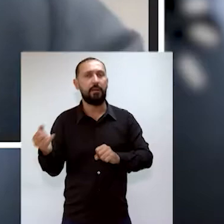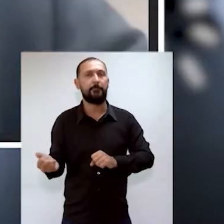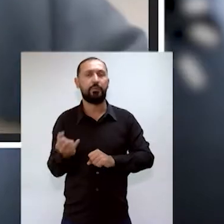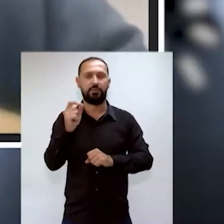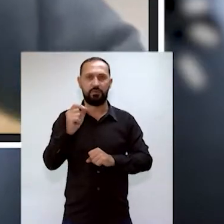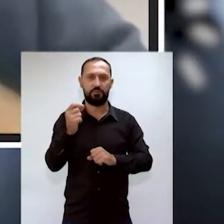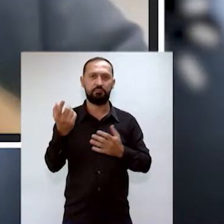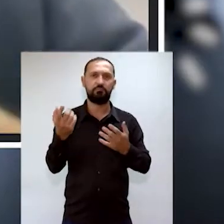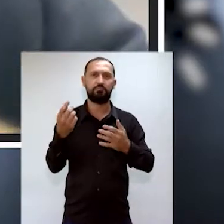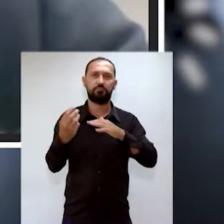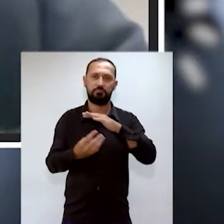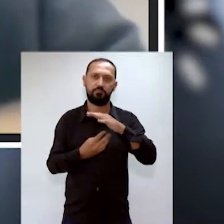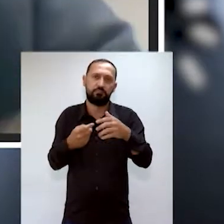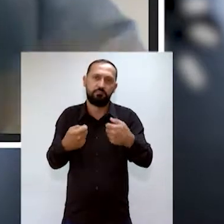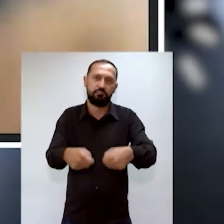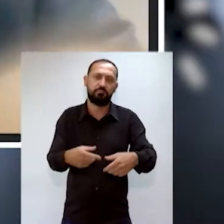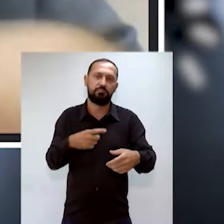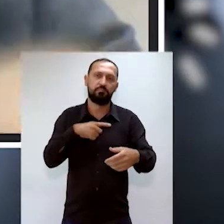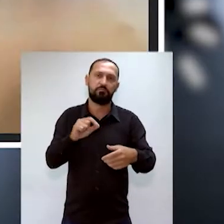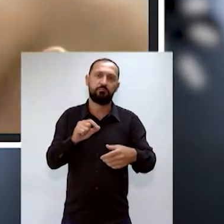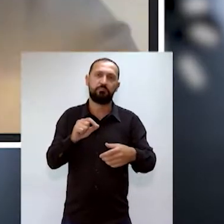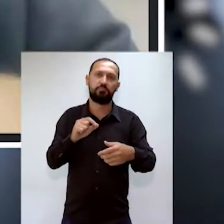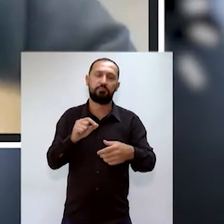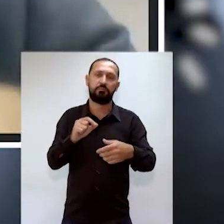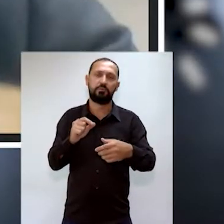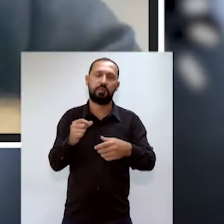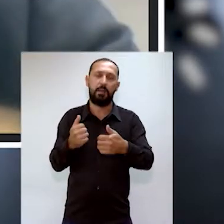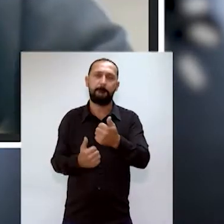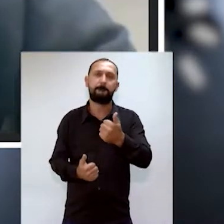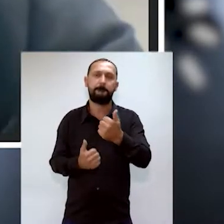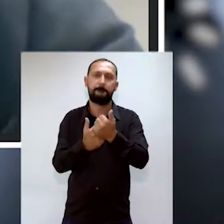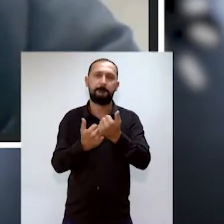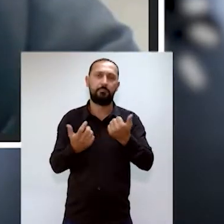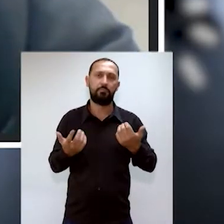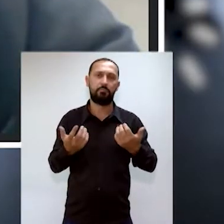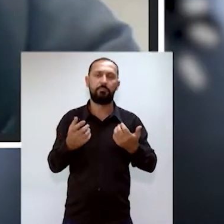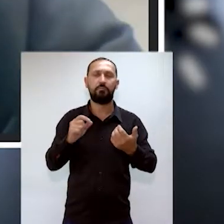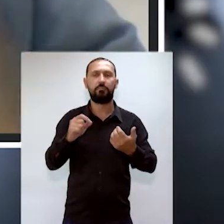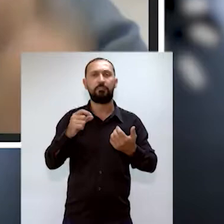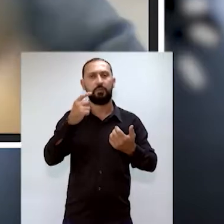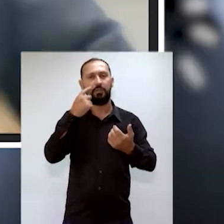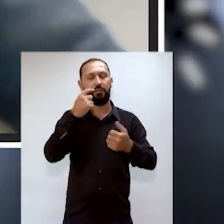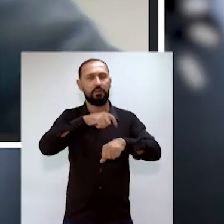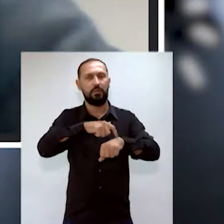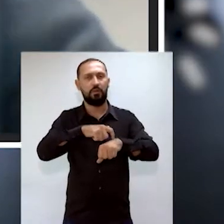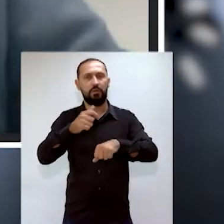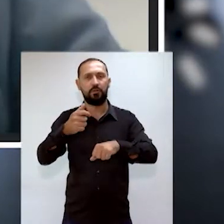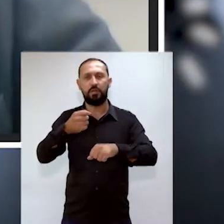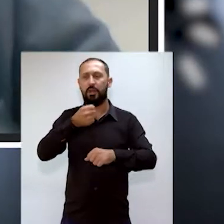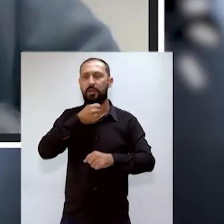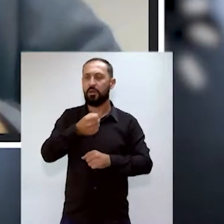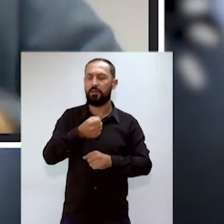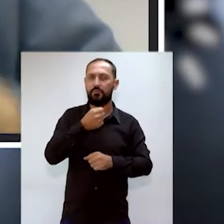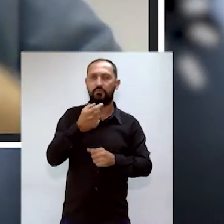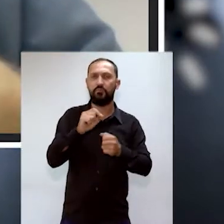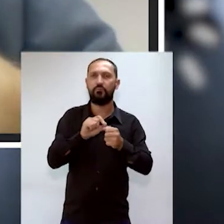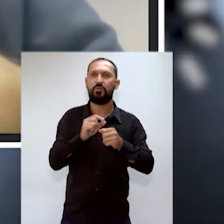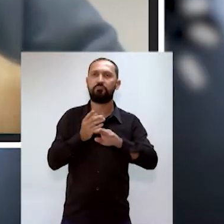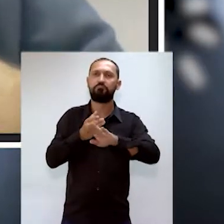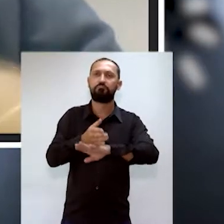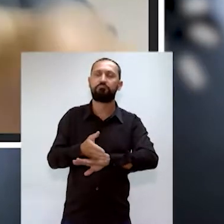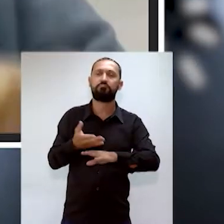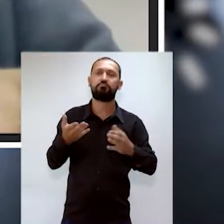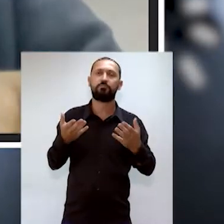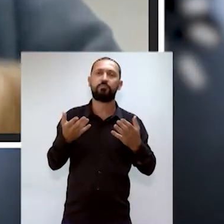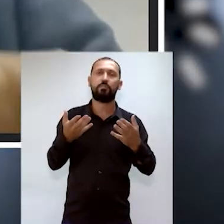extremamente importante, ela é fiel, ela é aquilo que está posta, né? E já a entrevista, né, é uma coisa, às